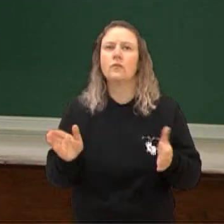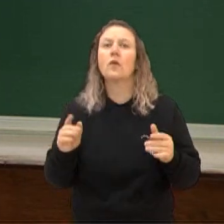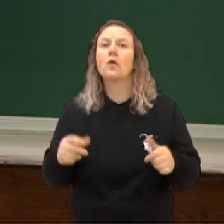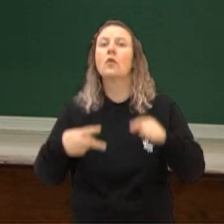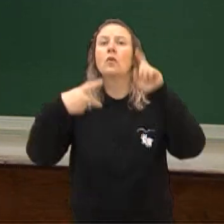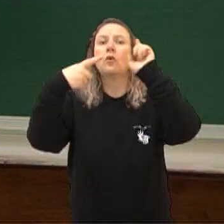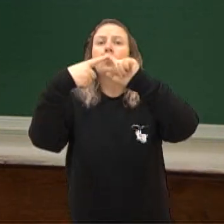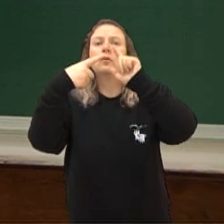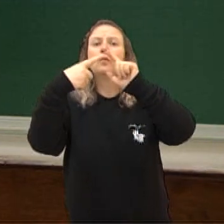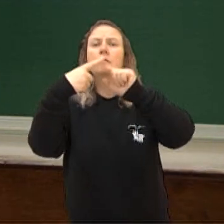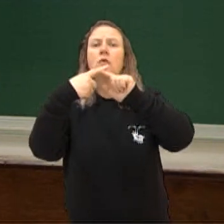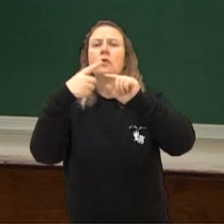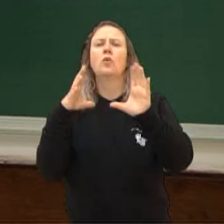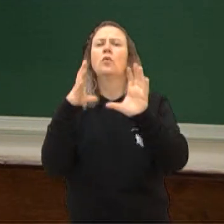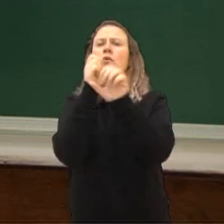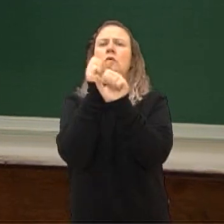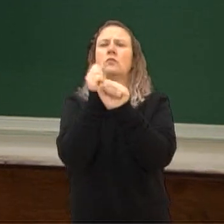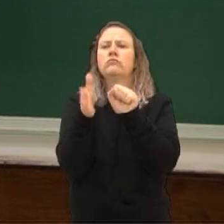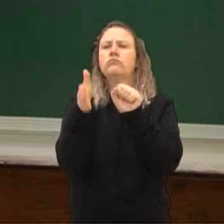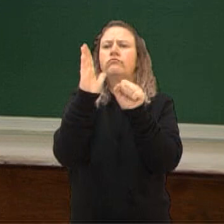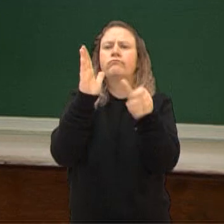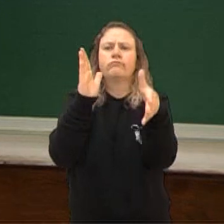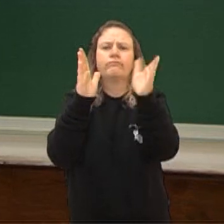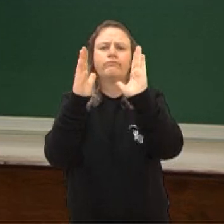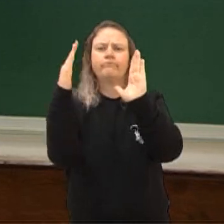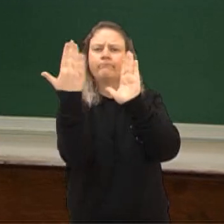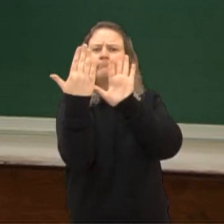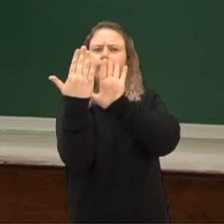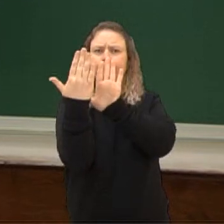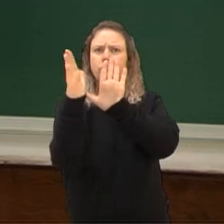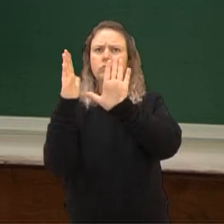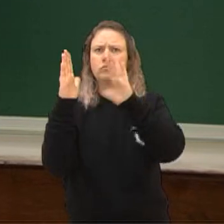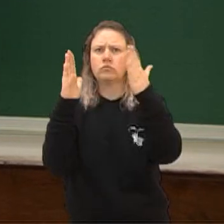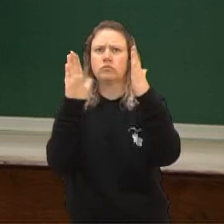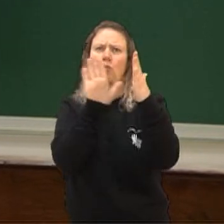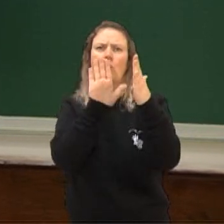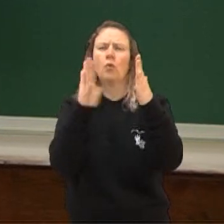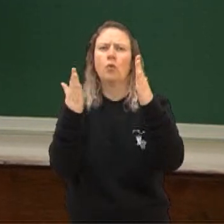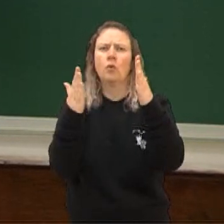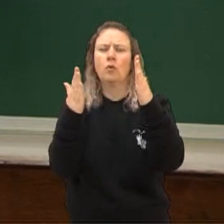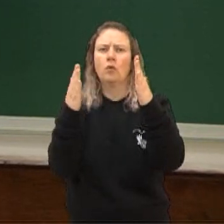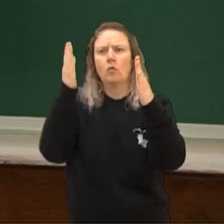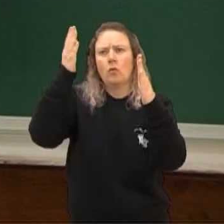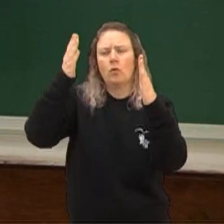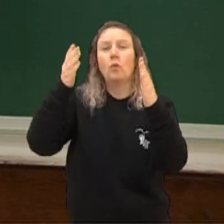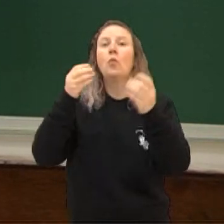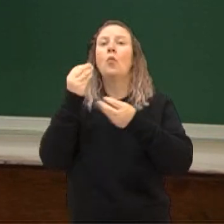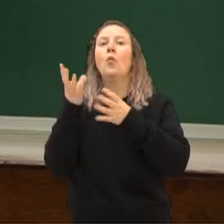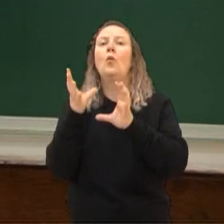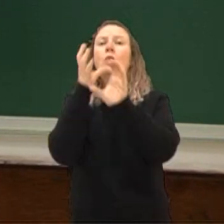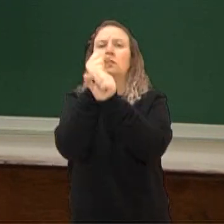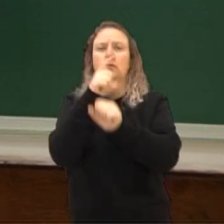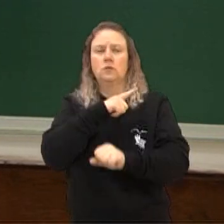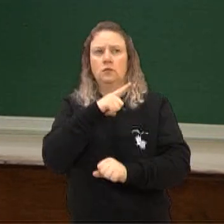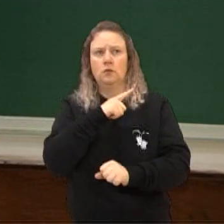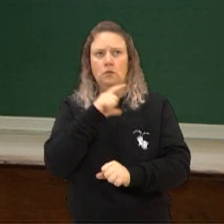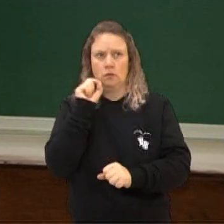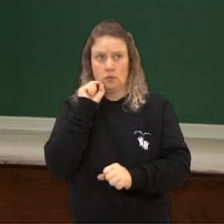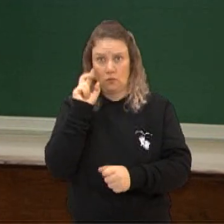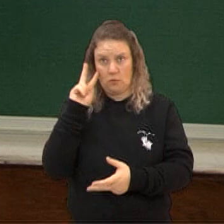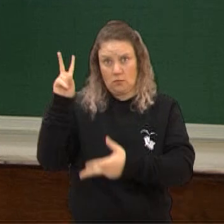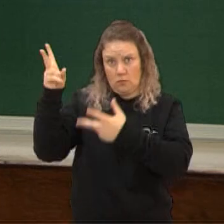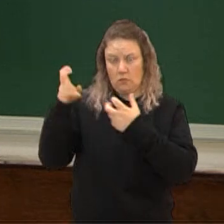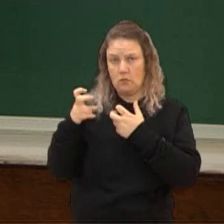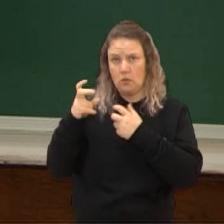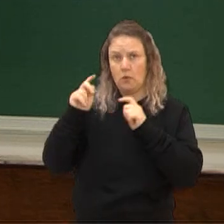paralelepípedo, quantas faces tem, quantas vértices tem, quantas arestas? Seja ele um prisma reto, seja